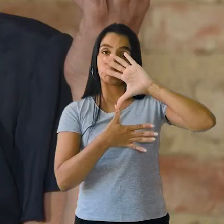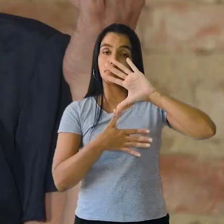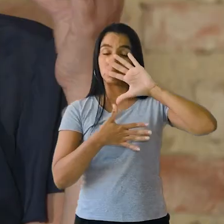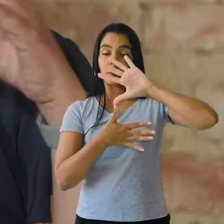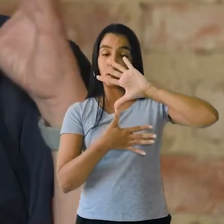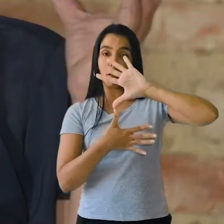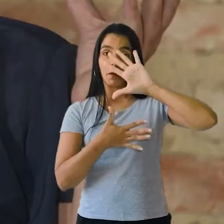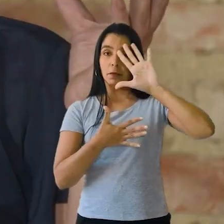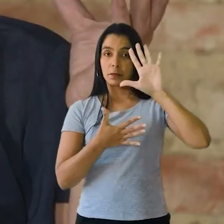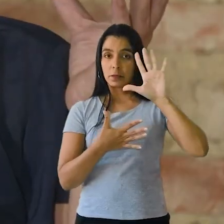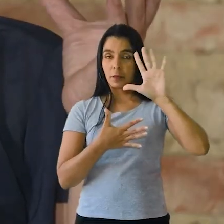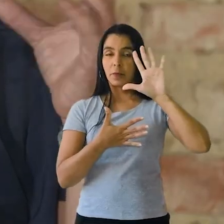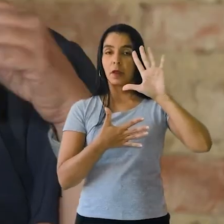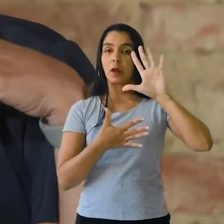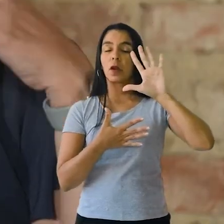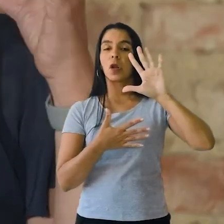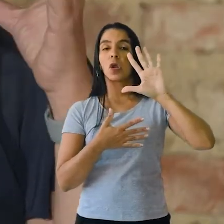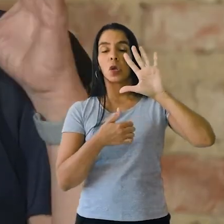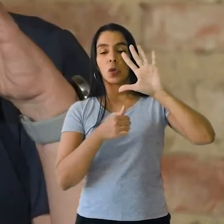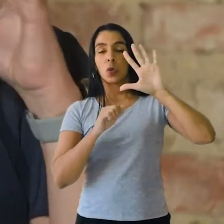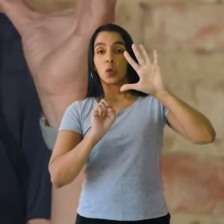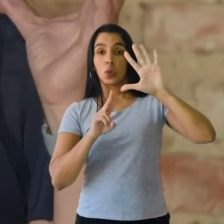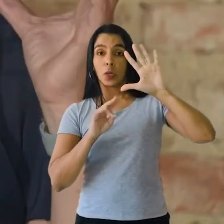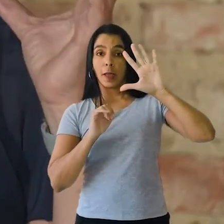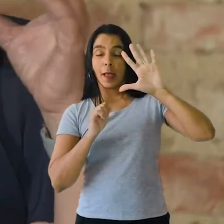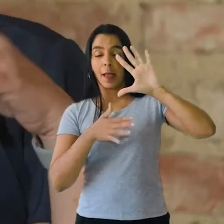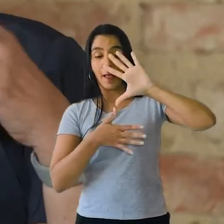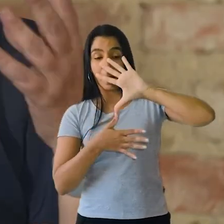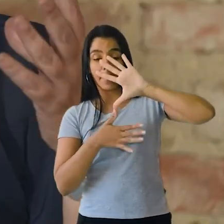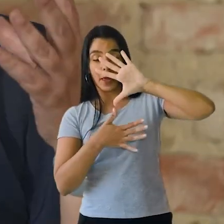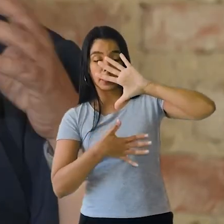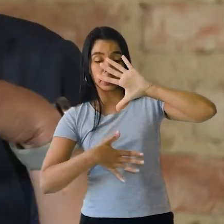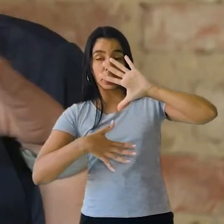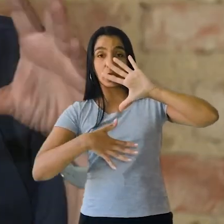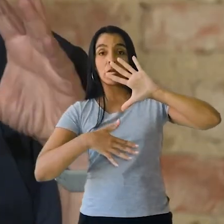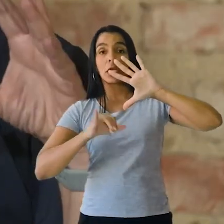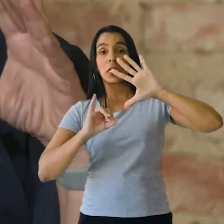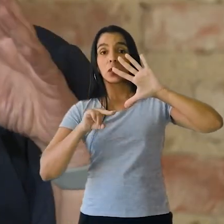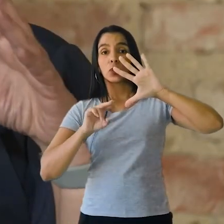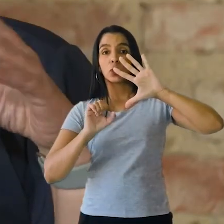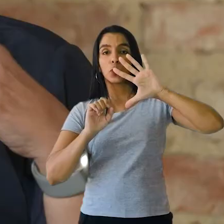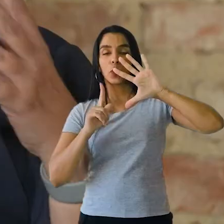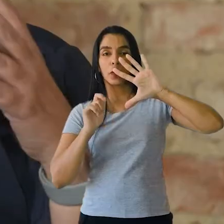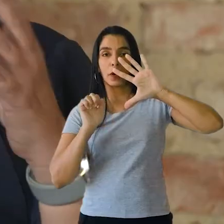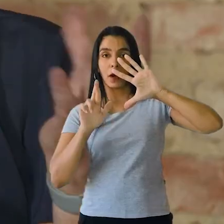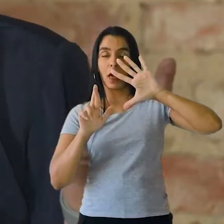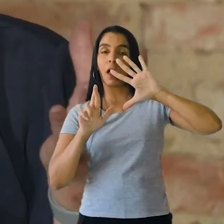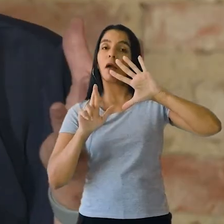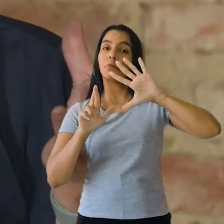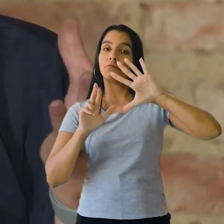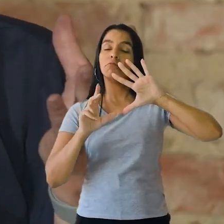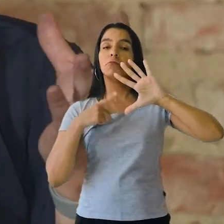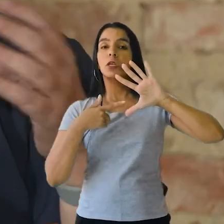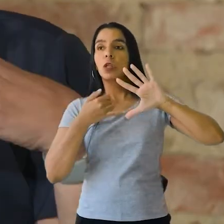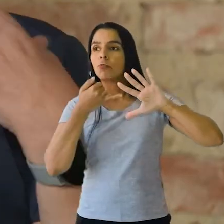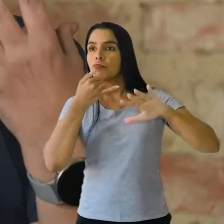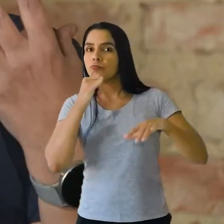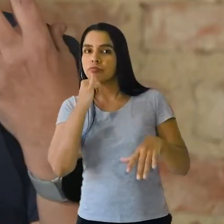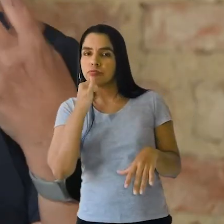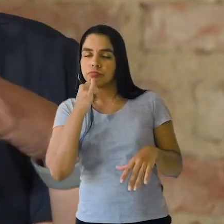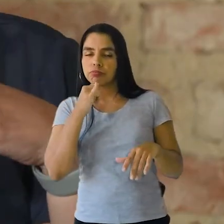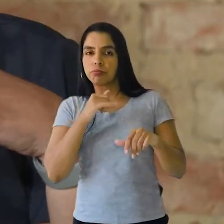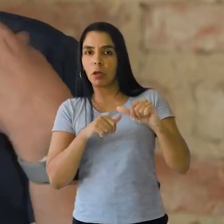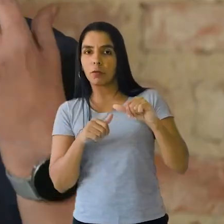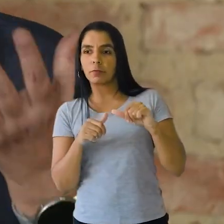elas eram separadas, a América do Sul basicamente era um continente insular,